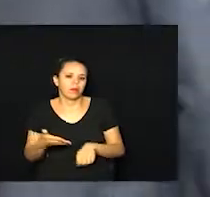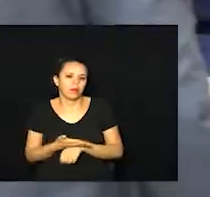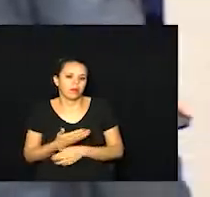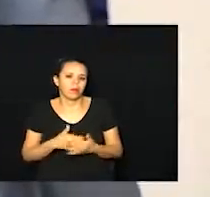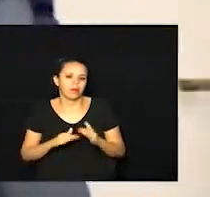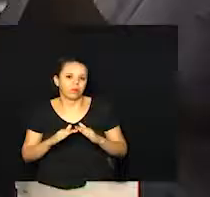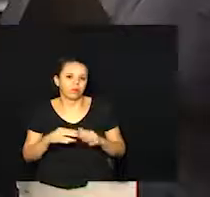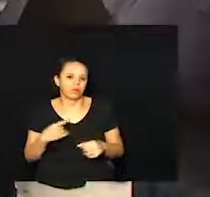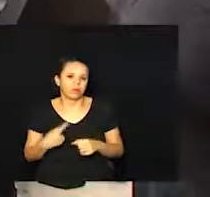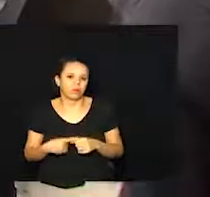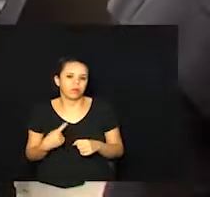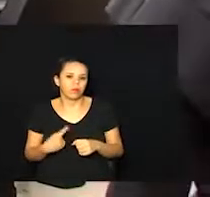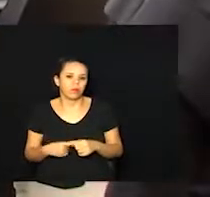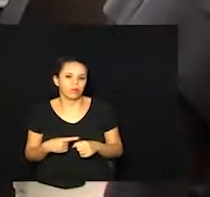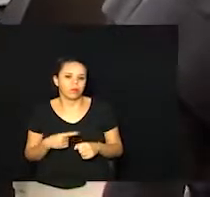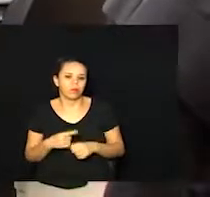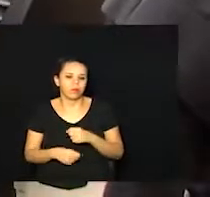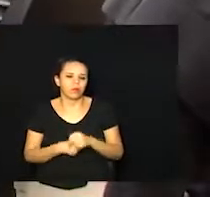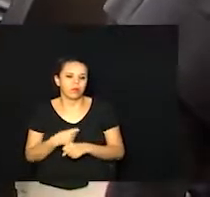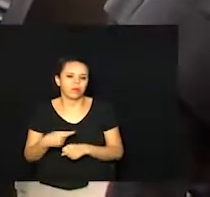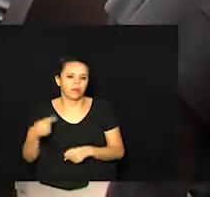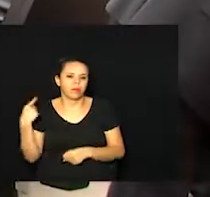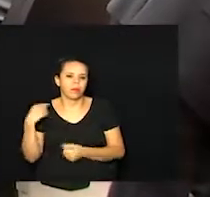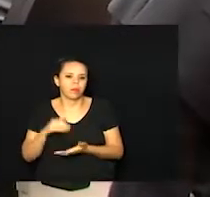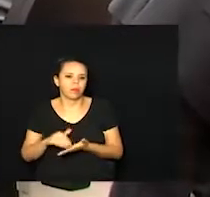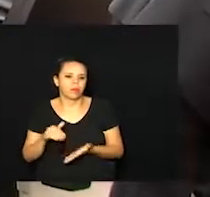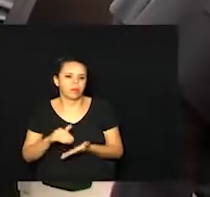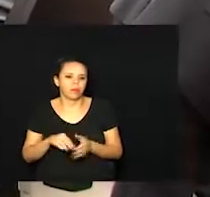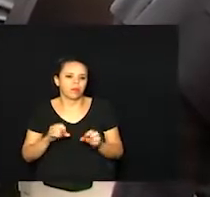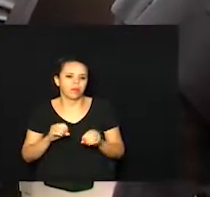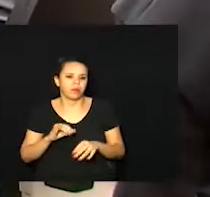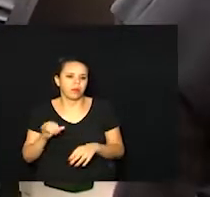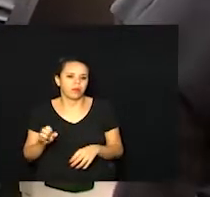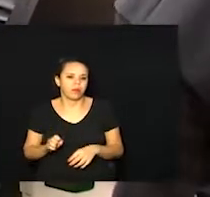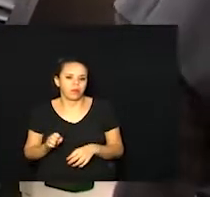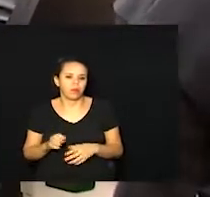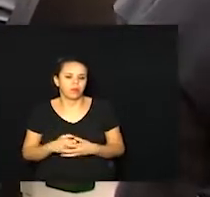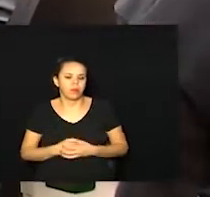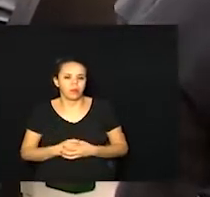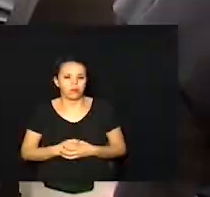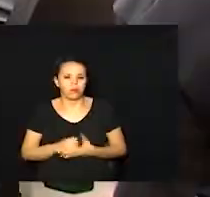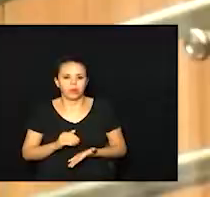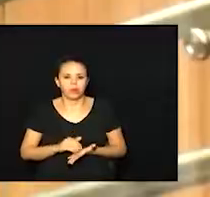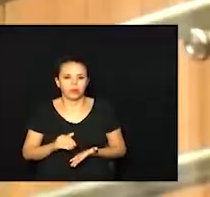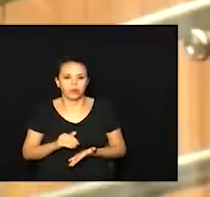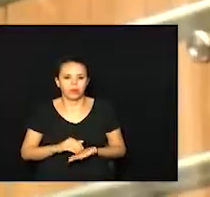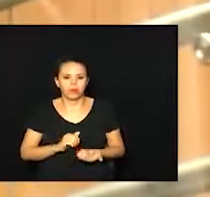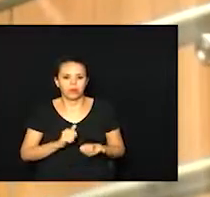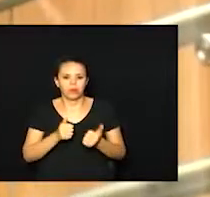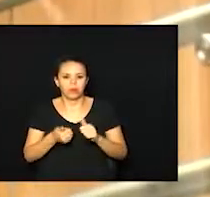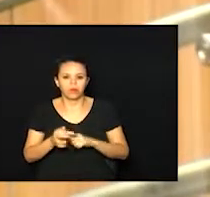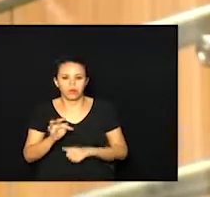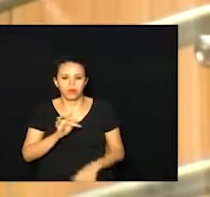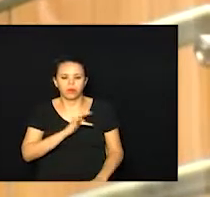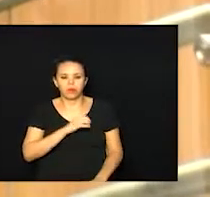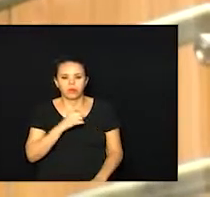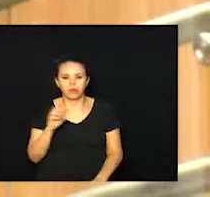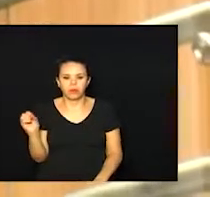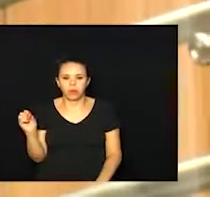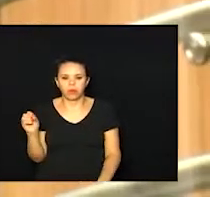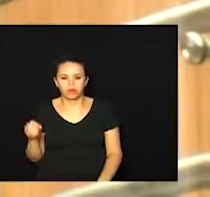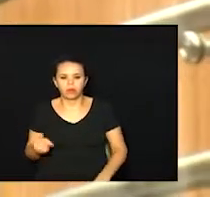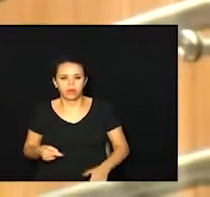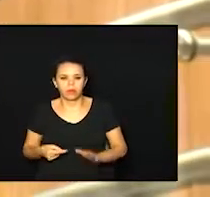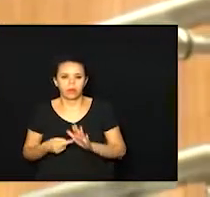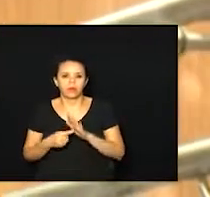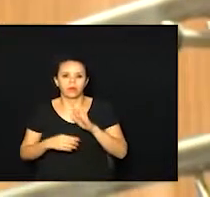escolas do município. Durante o ano passado, o secretário de Educação José Tadeu Jorge e o secretário de Esporte Fernando Vanin